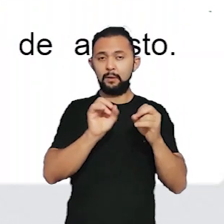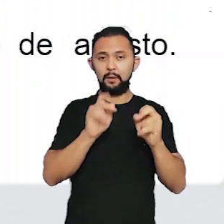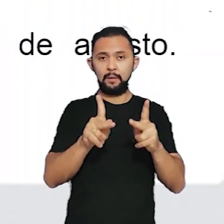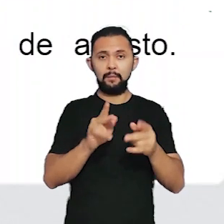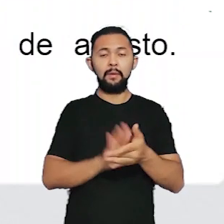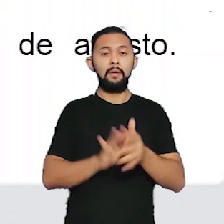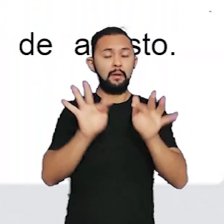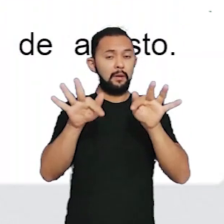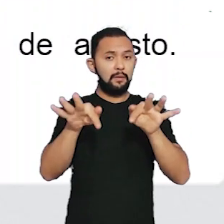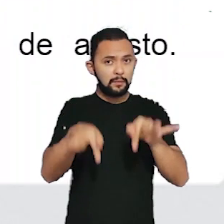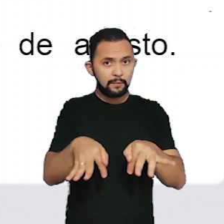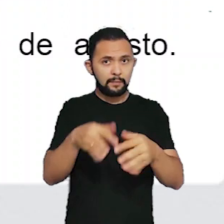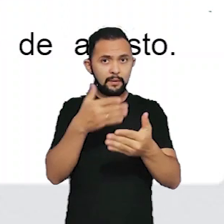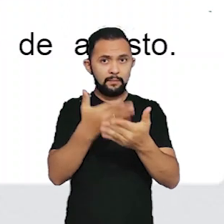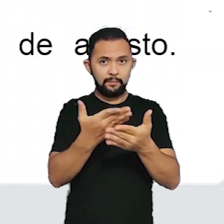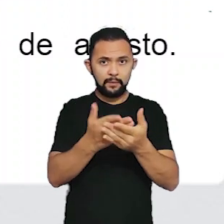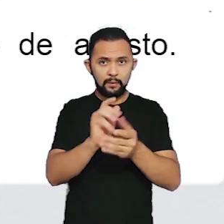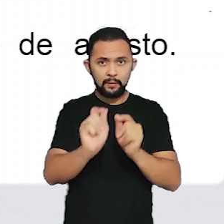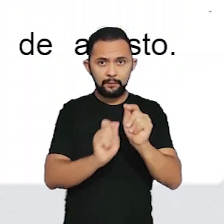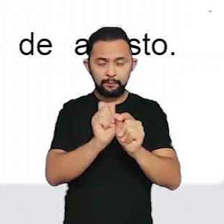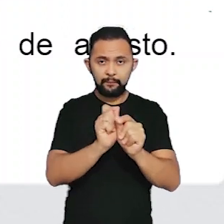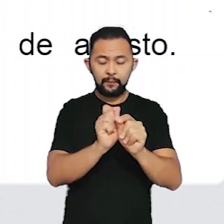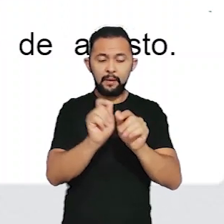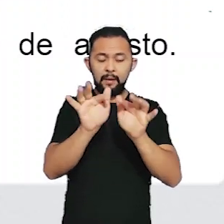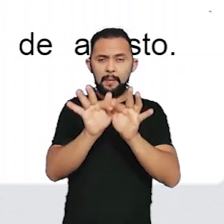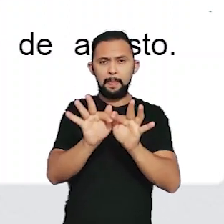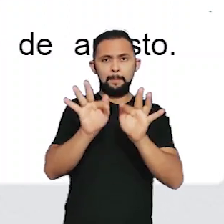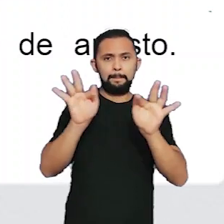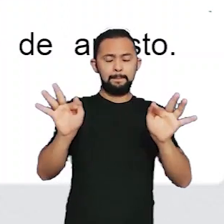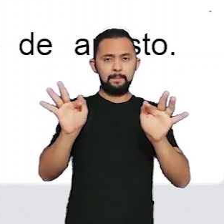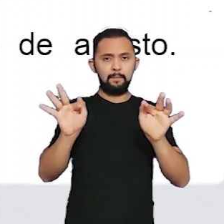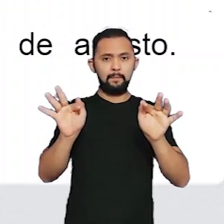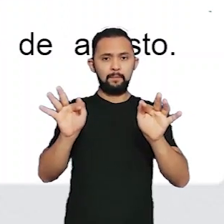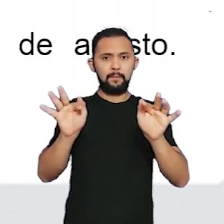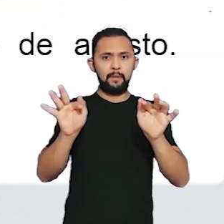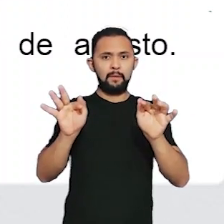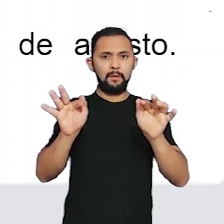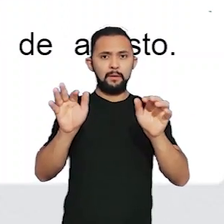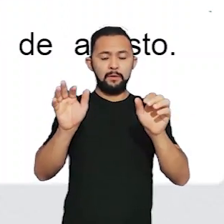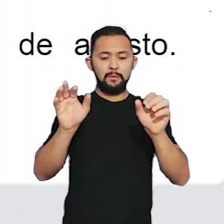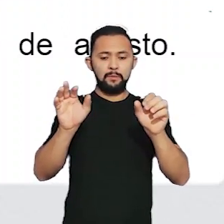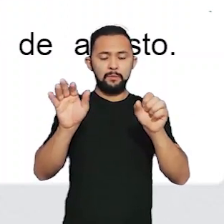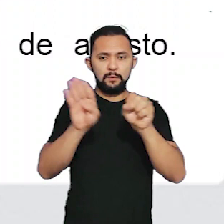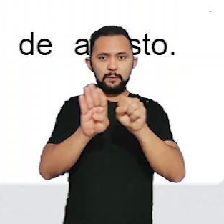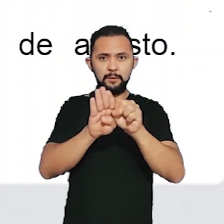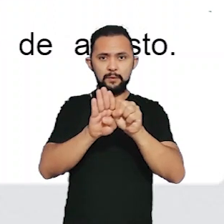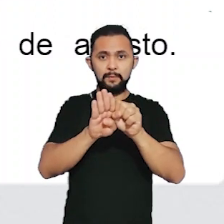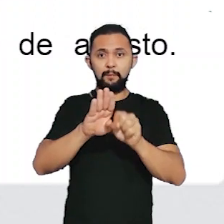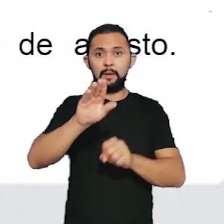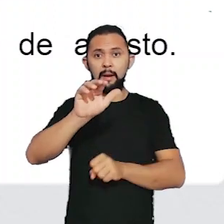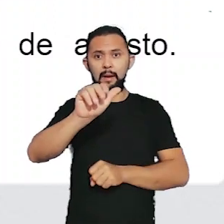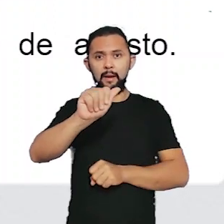E a última aí das nossas orações substantivas é a oração subordinada substantiva apositiva. Ela